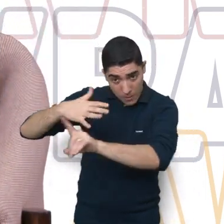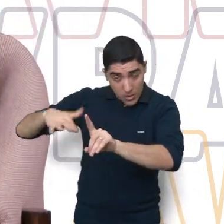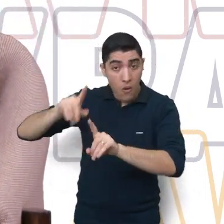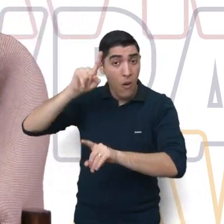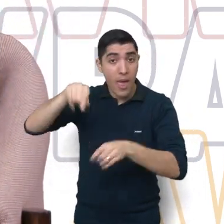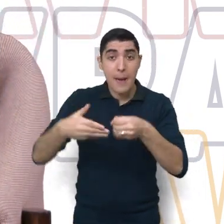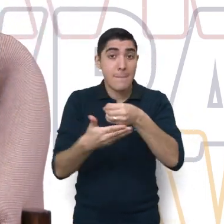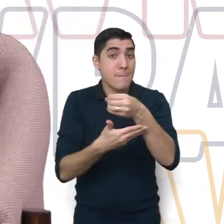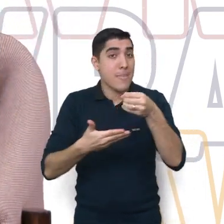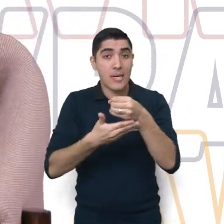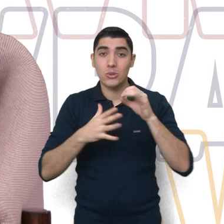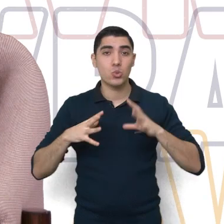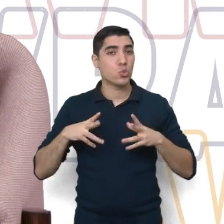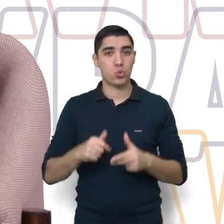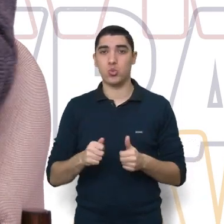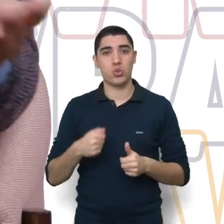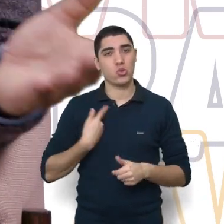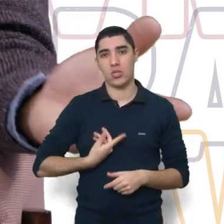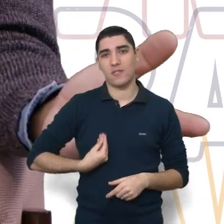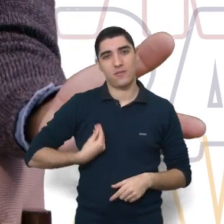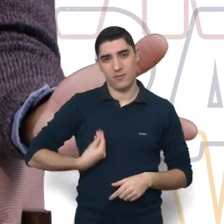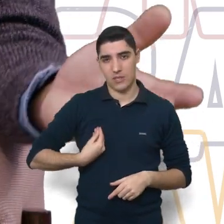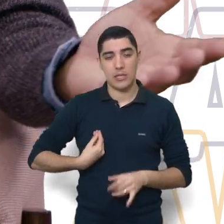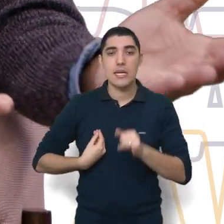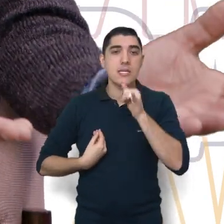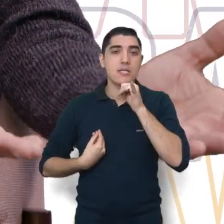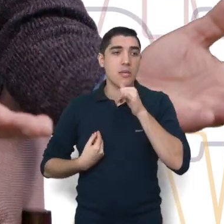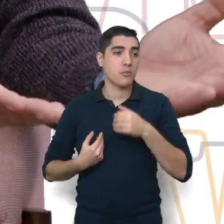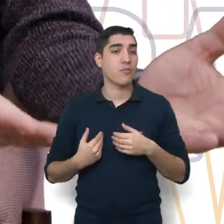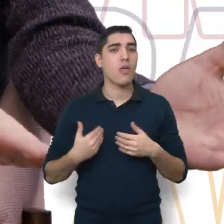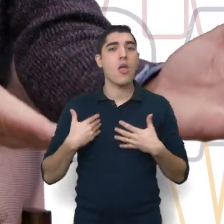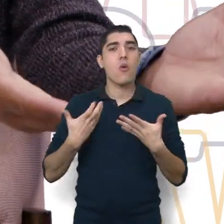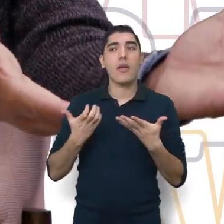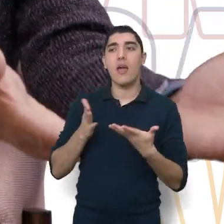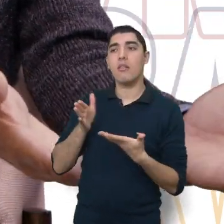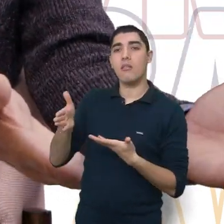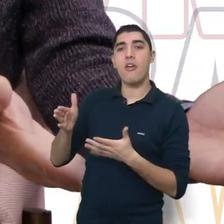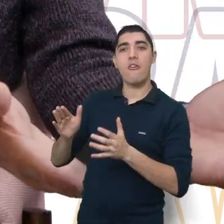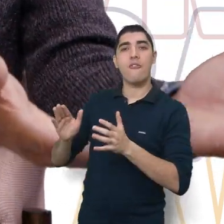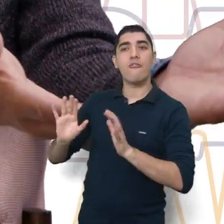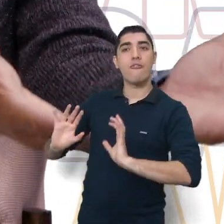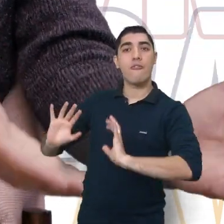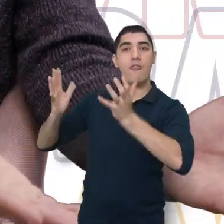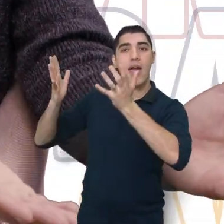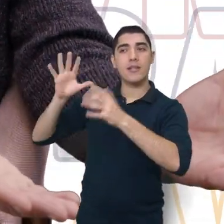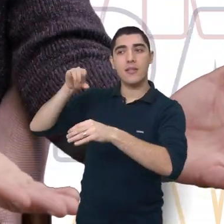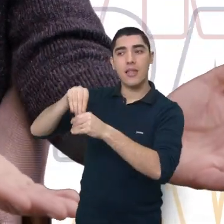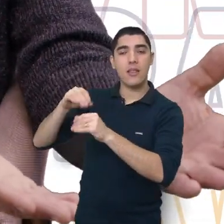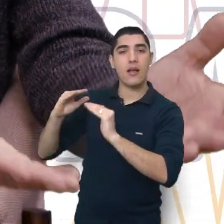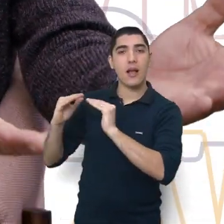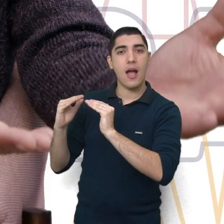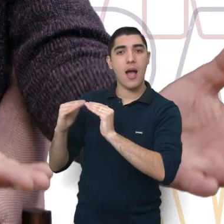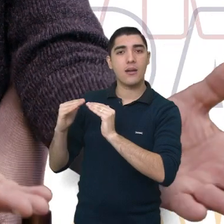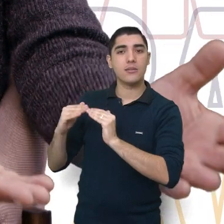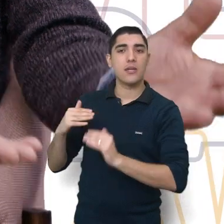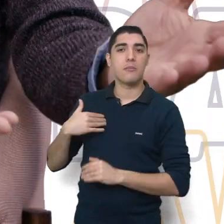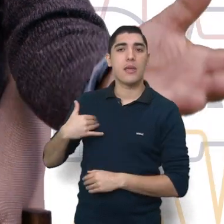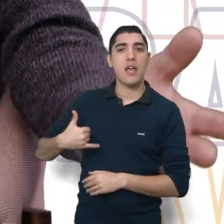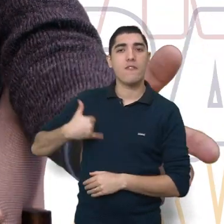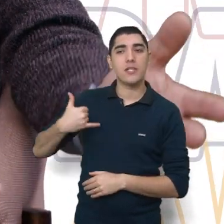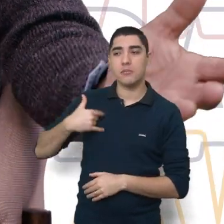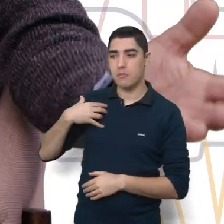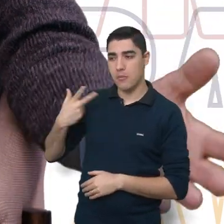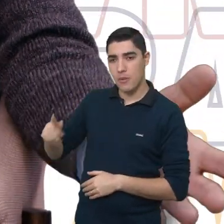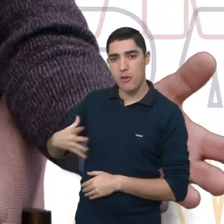que nós fomos fazer desde um evento uma festa em casa de aniversário para o meu filho